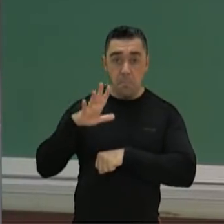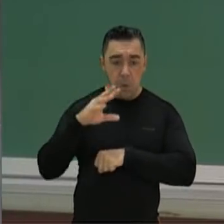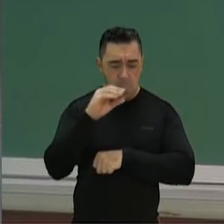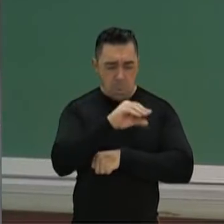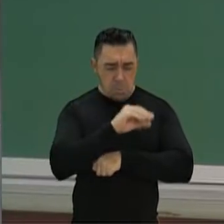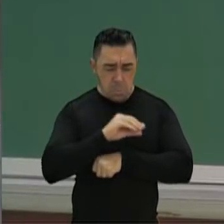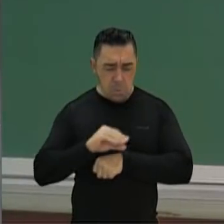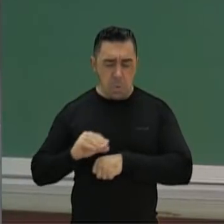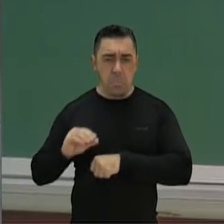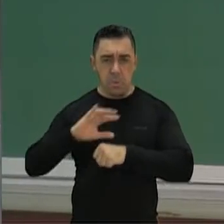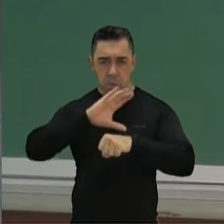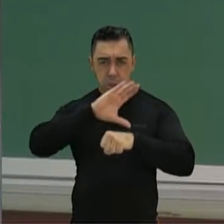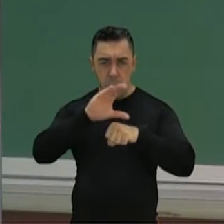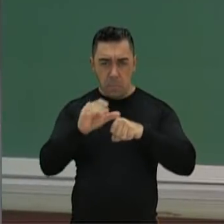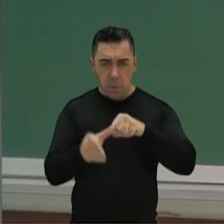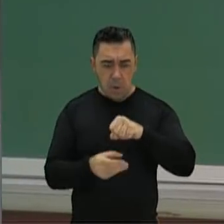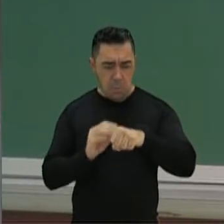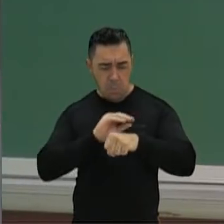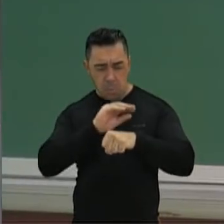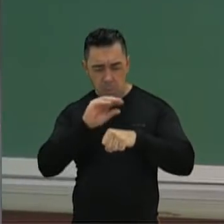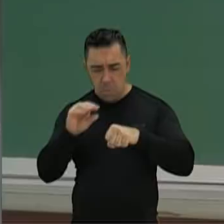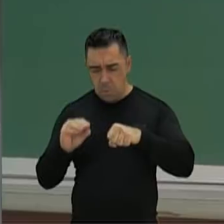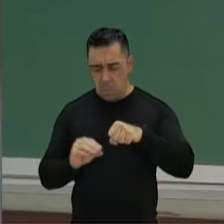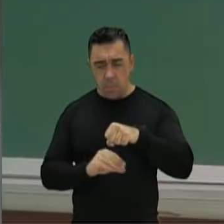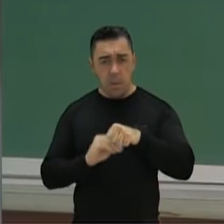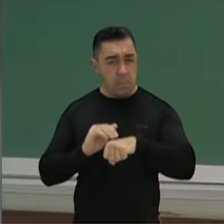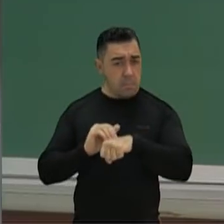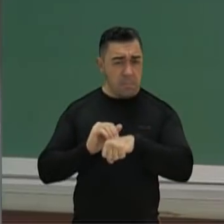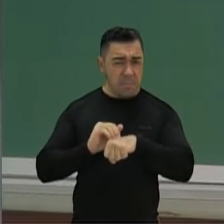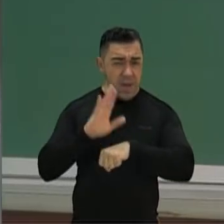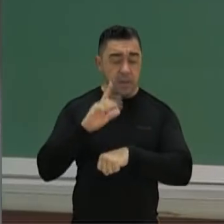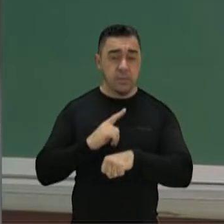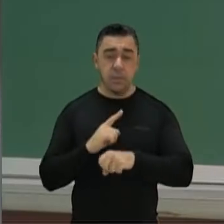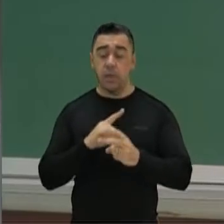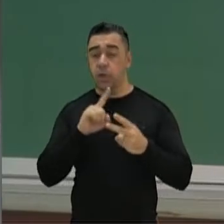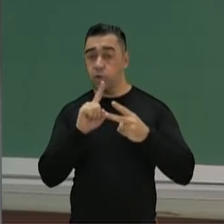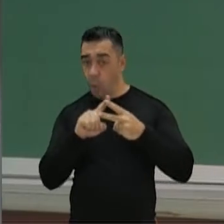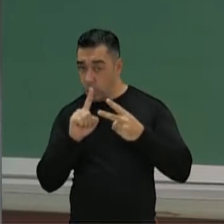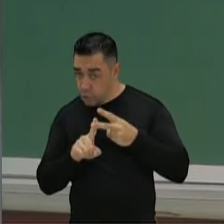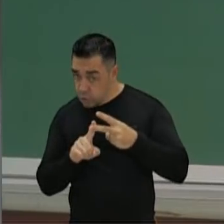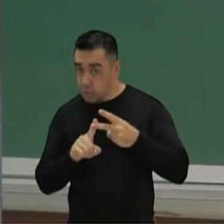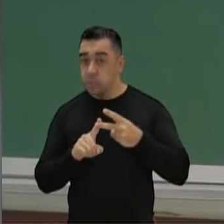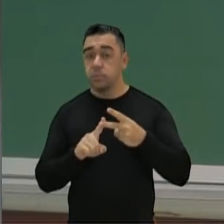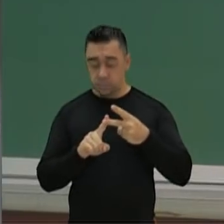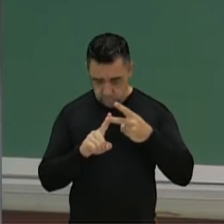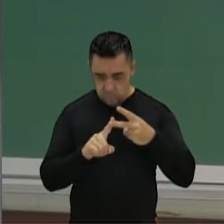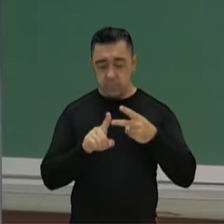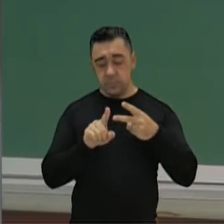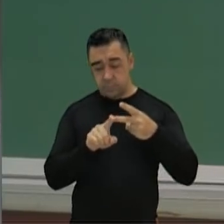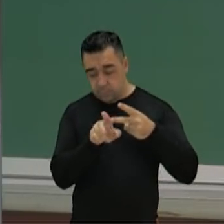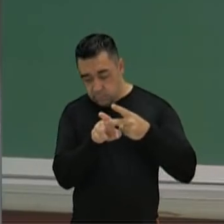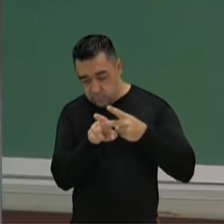viu anteriormente, que são das bactérias. Existem dois tipos de células